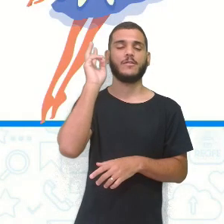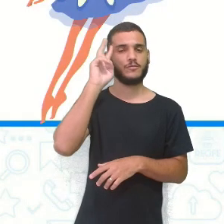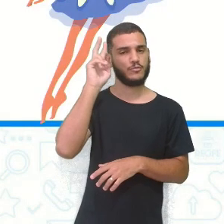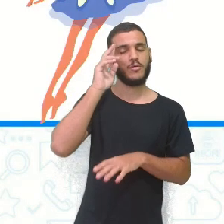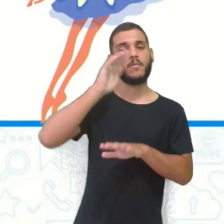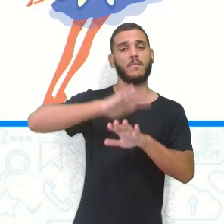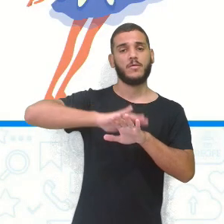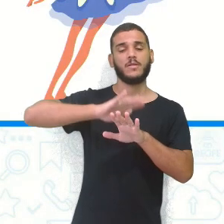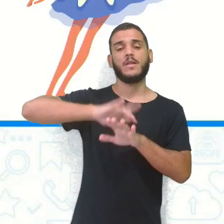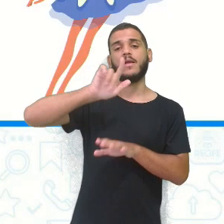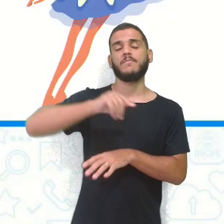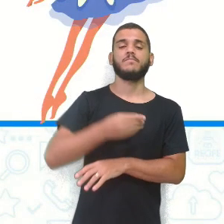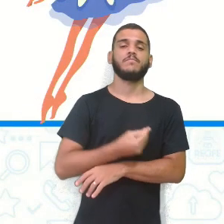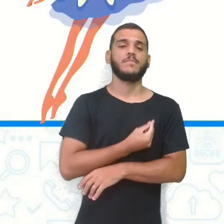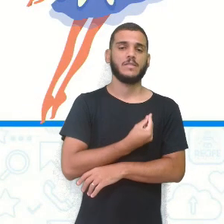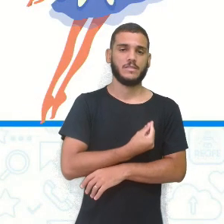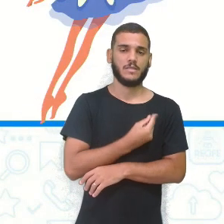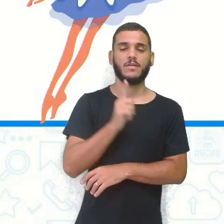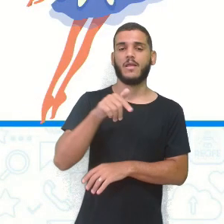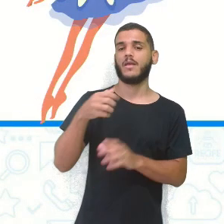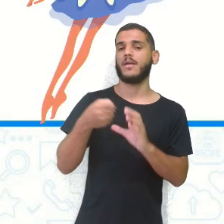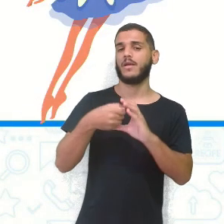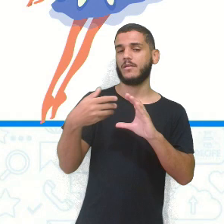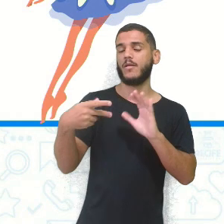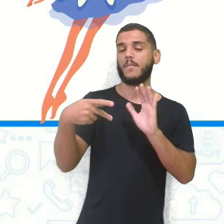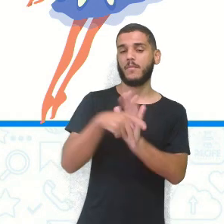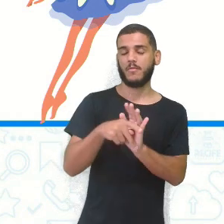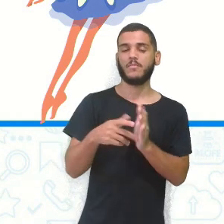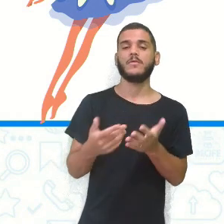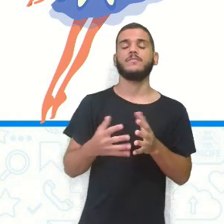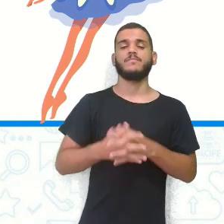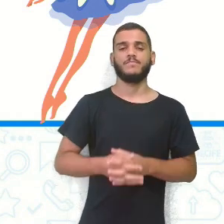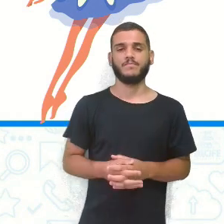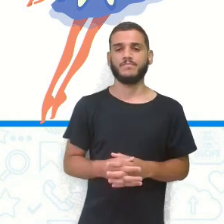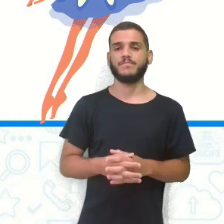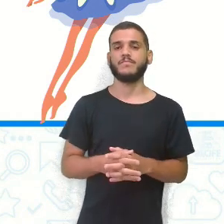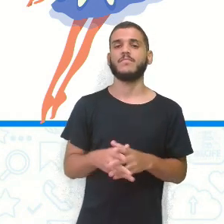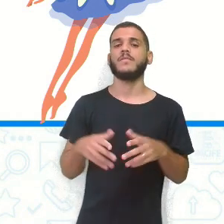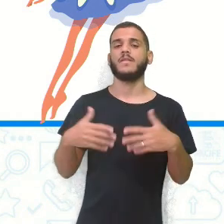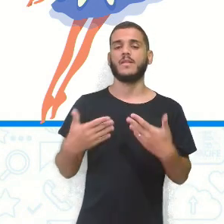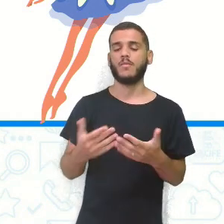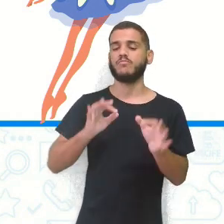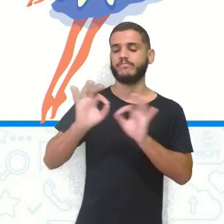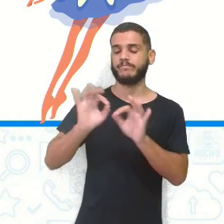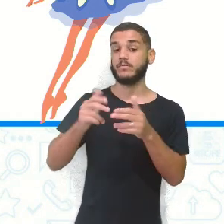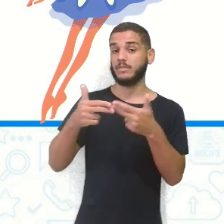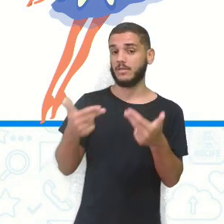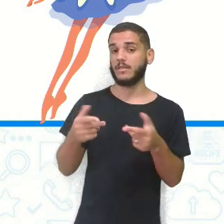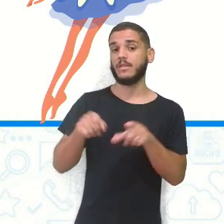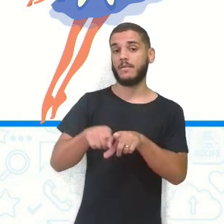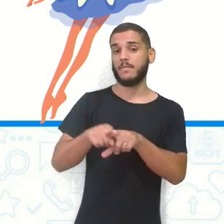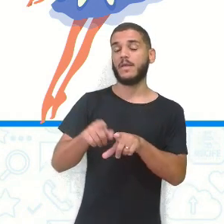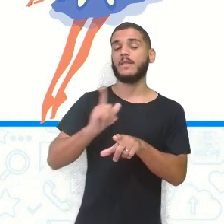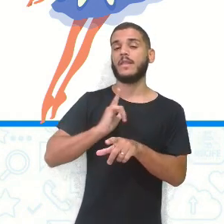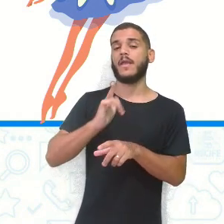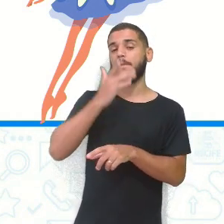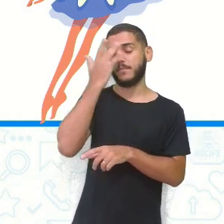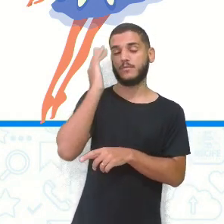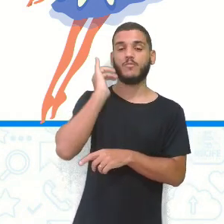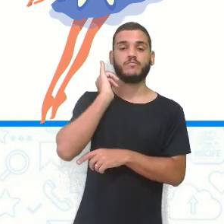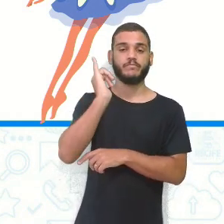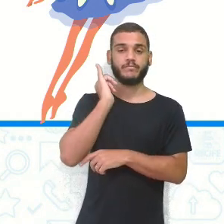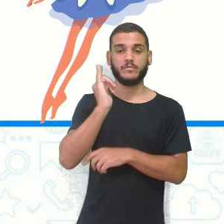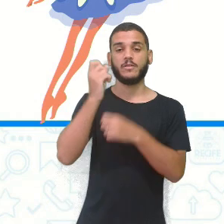também sempre está presente, é uma característica dos contos de fadas e é onde os fatos se organizam. Tem o narrador, que é quem